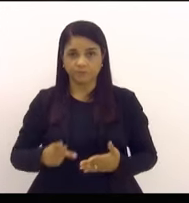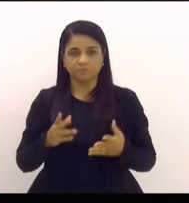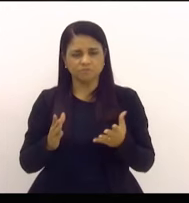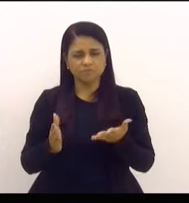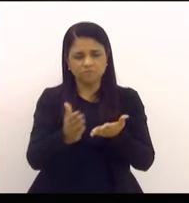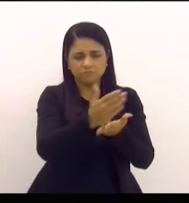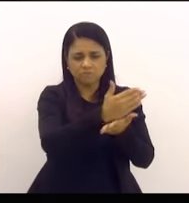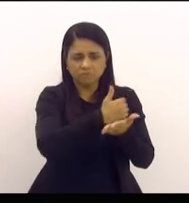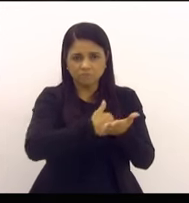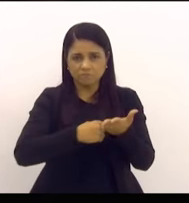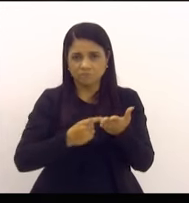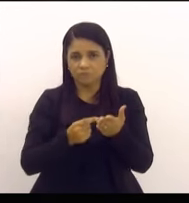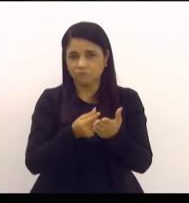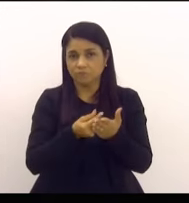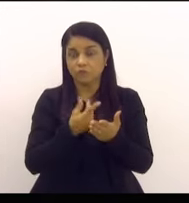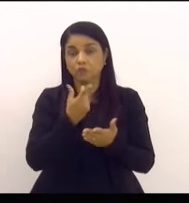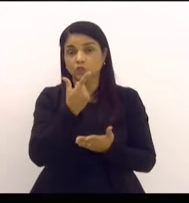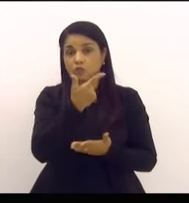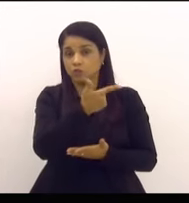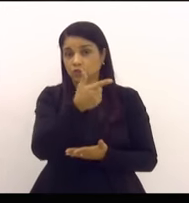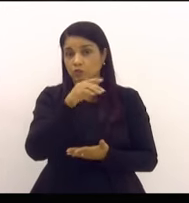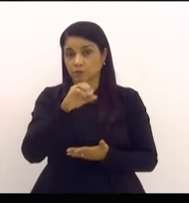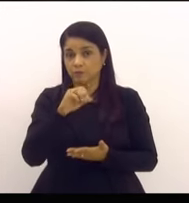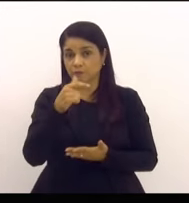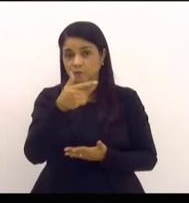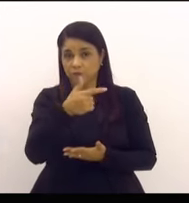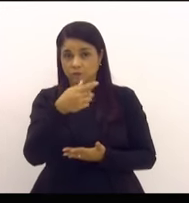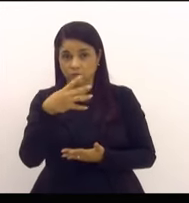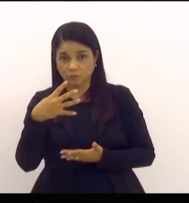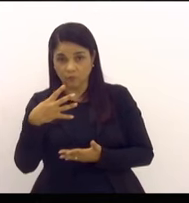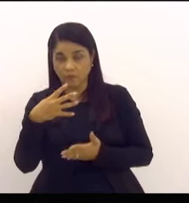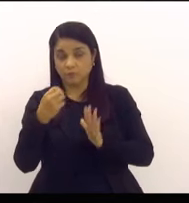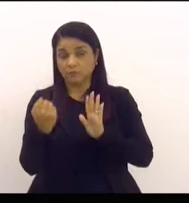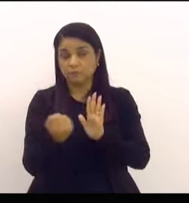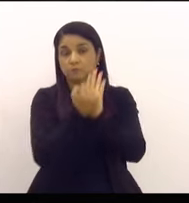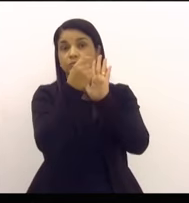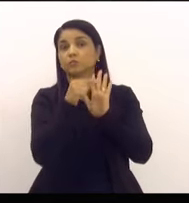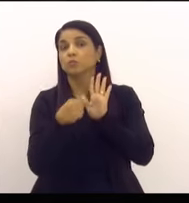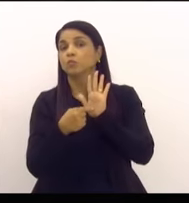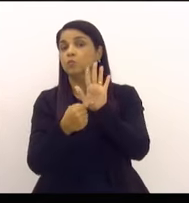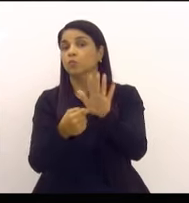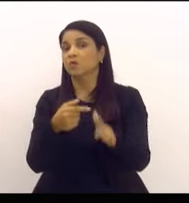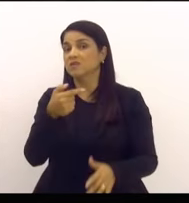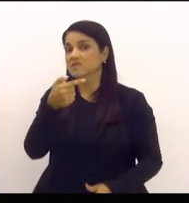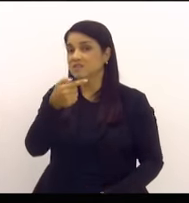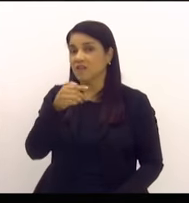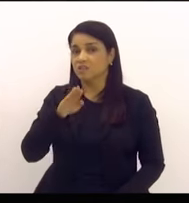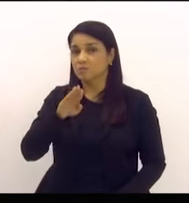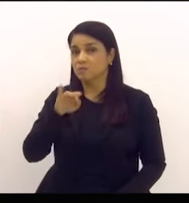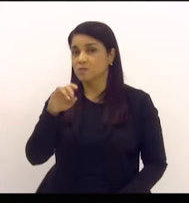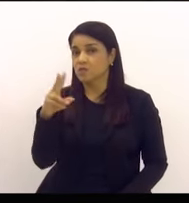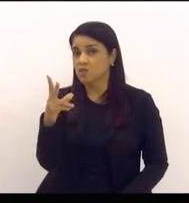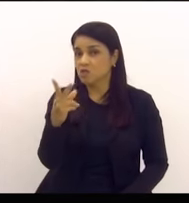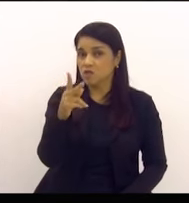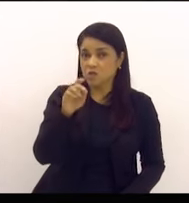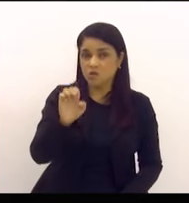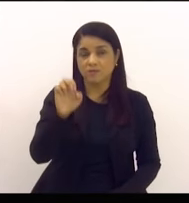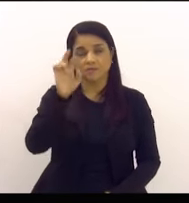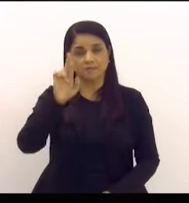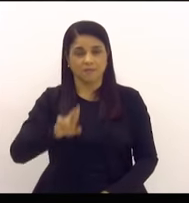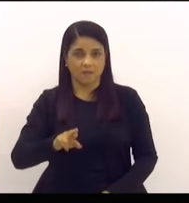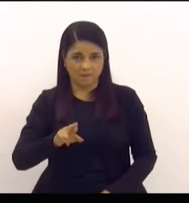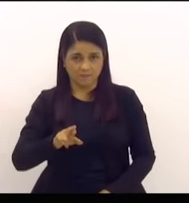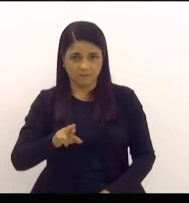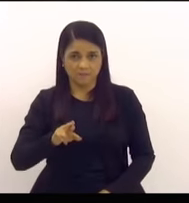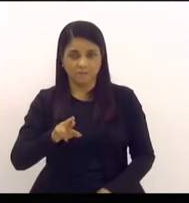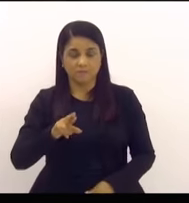de 2024, está destacado 7 bilhões de reais para o